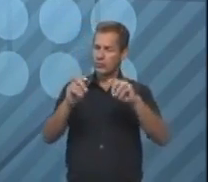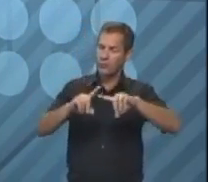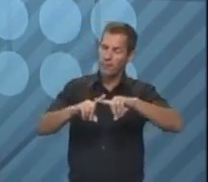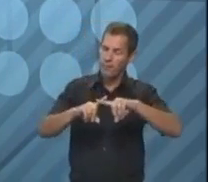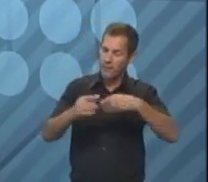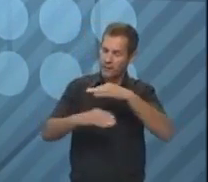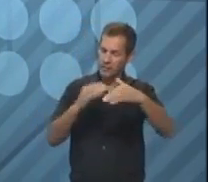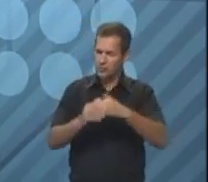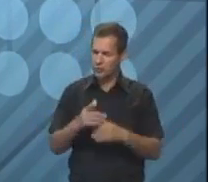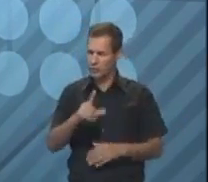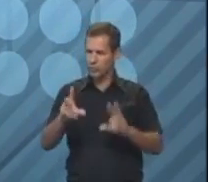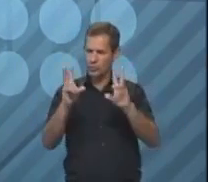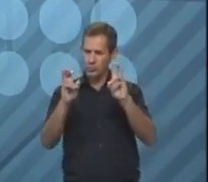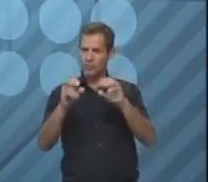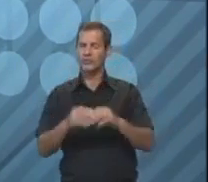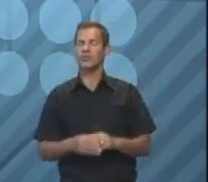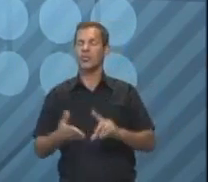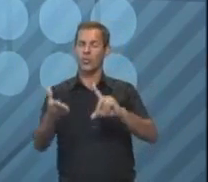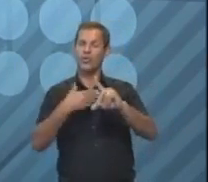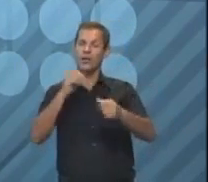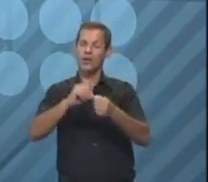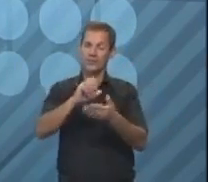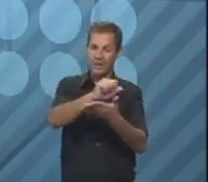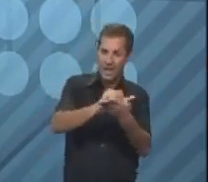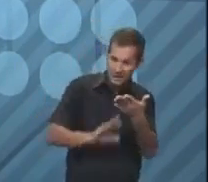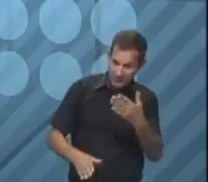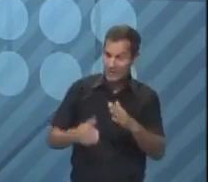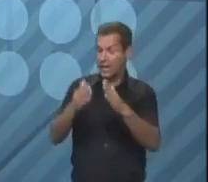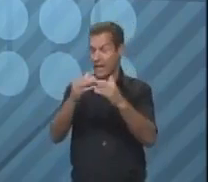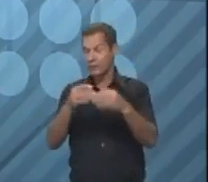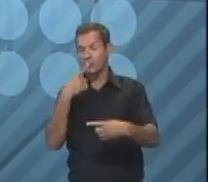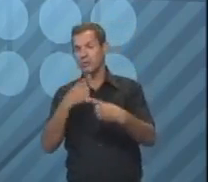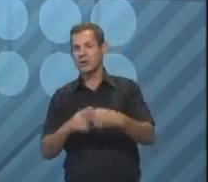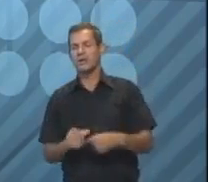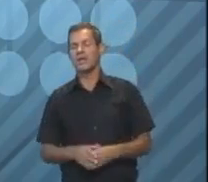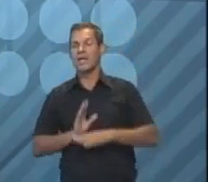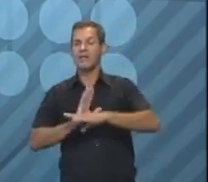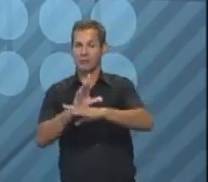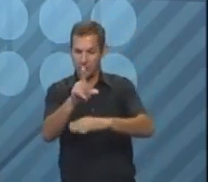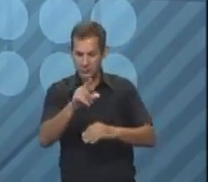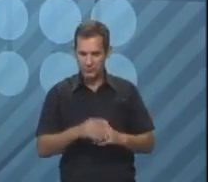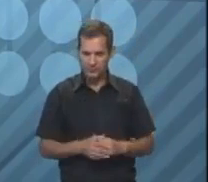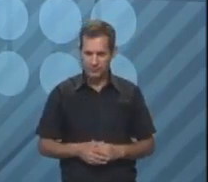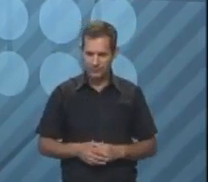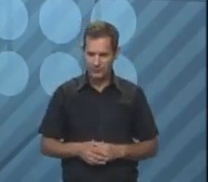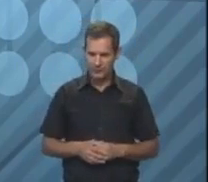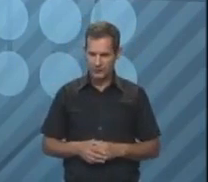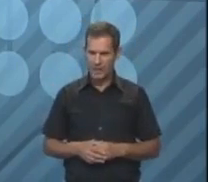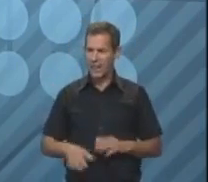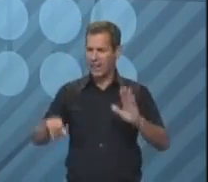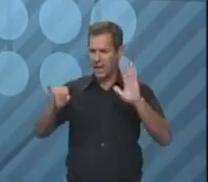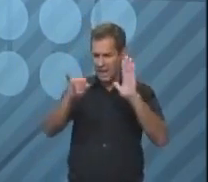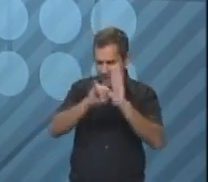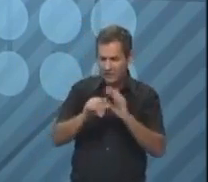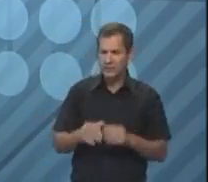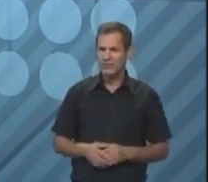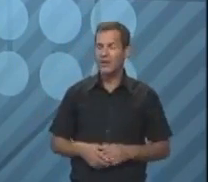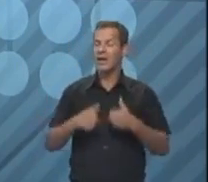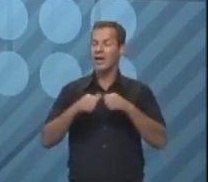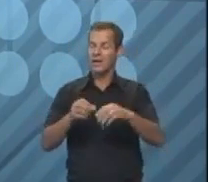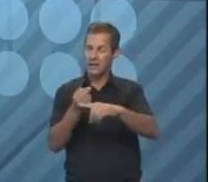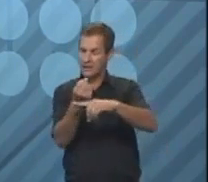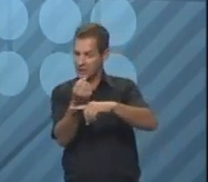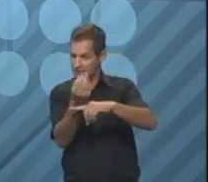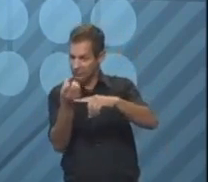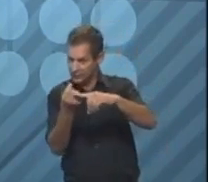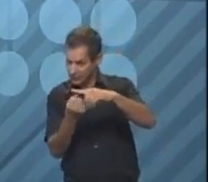mas de todos os outros conteúdos. Faça as atividades propostas, porque isso vai lhe auxiliar a identificar, essa